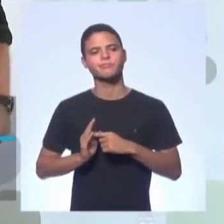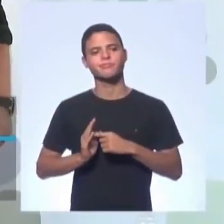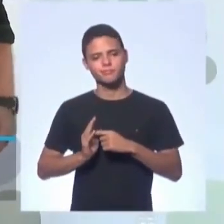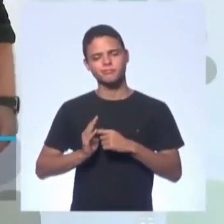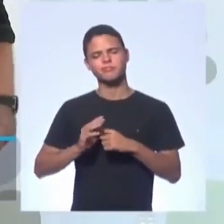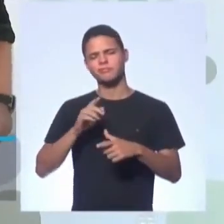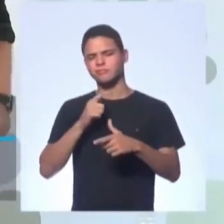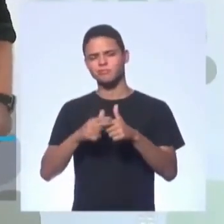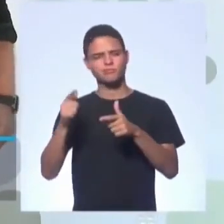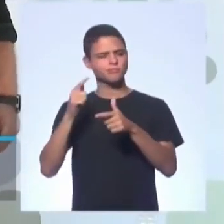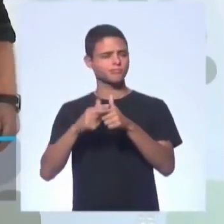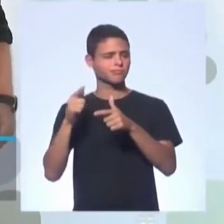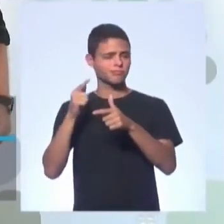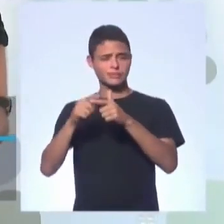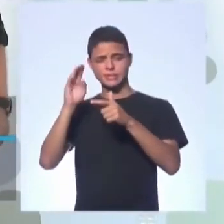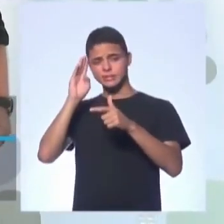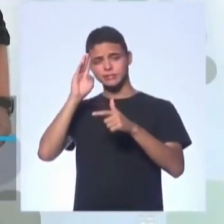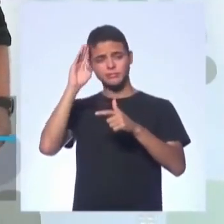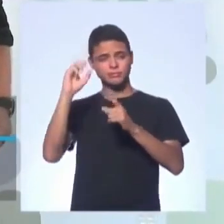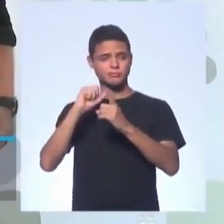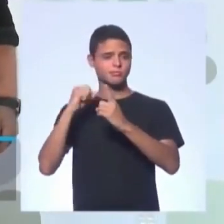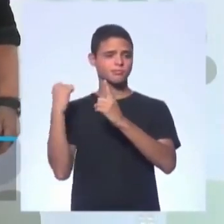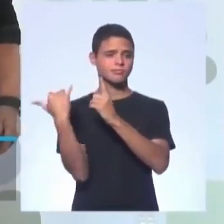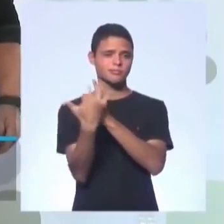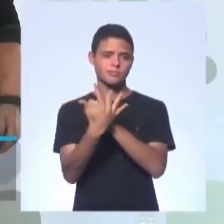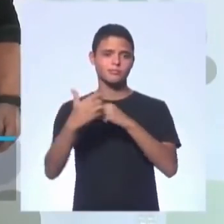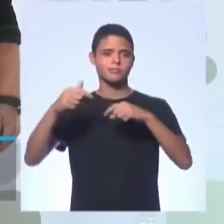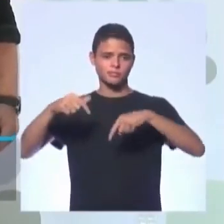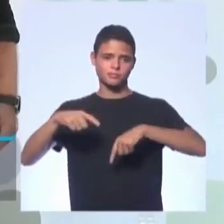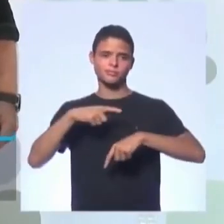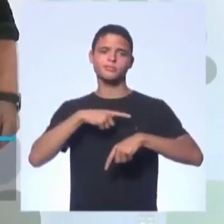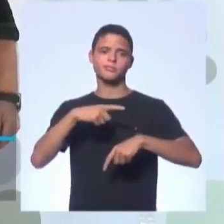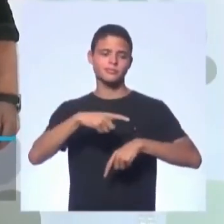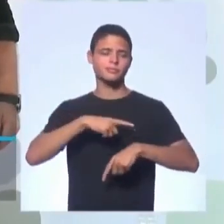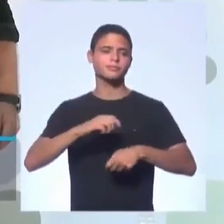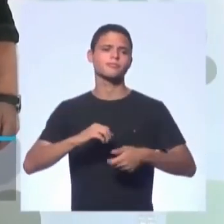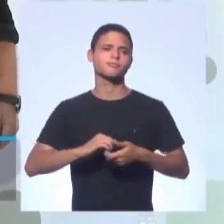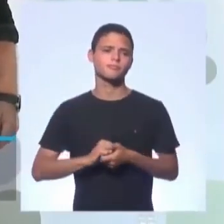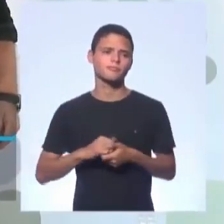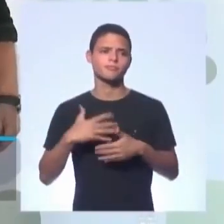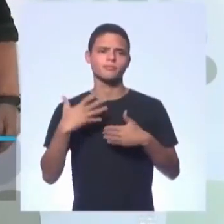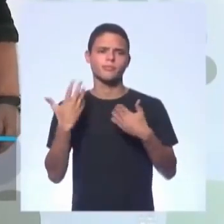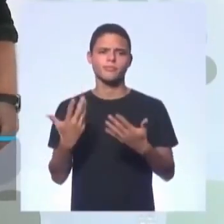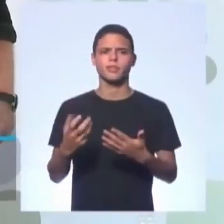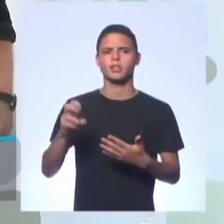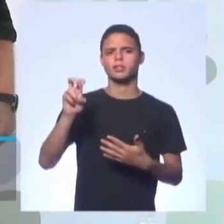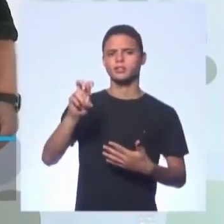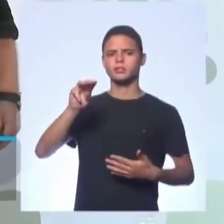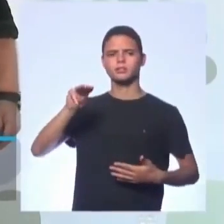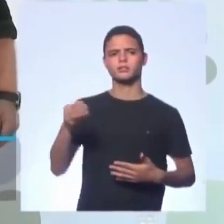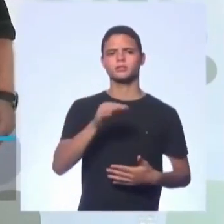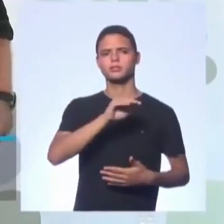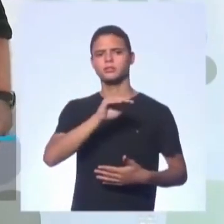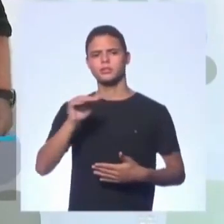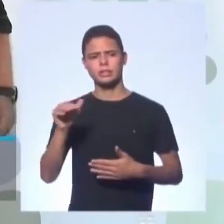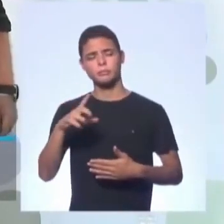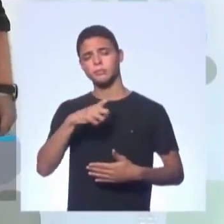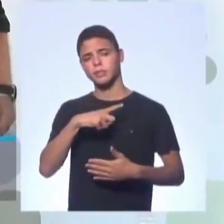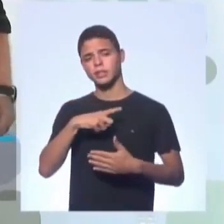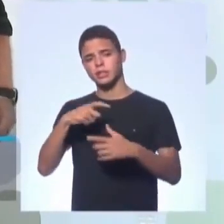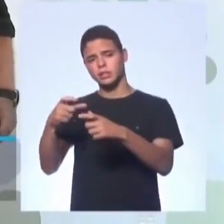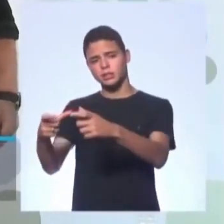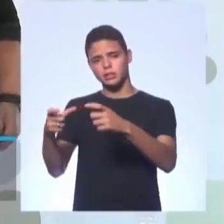principais problemas sociais que nós temos aqui, né? Então, mais dos 5.500 municípios que nós temos no Brasil